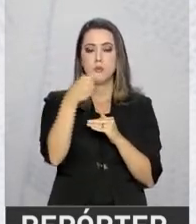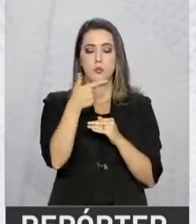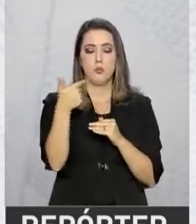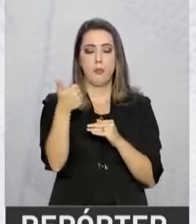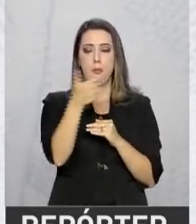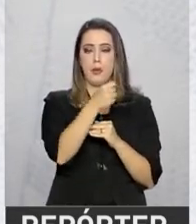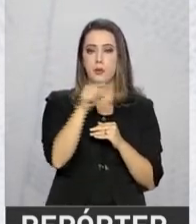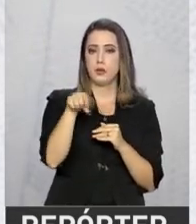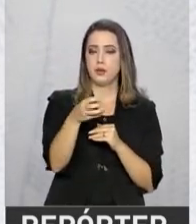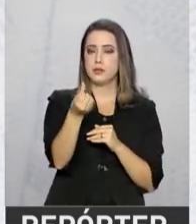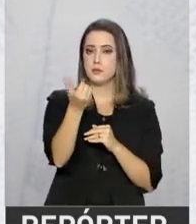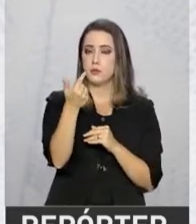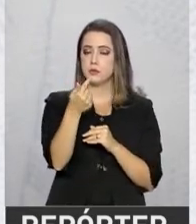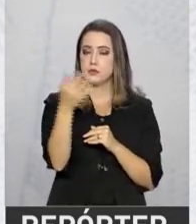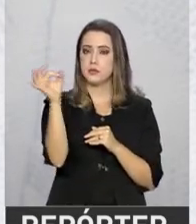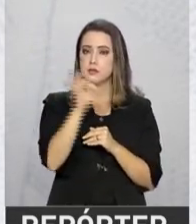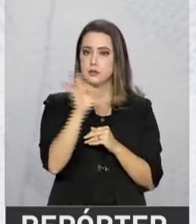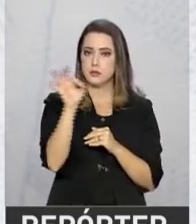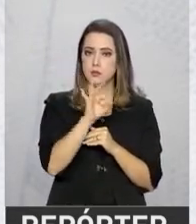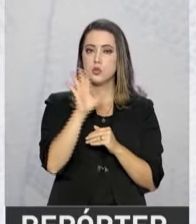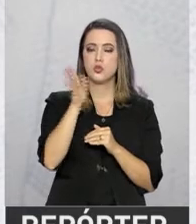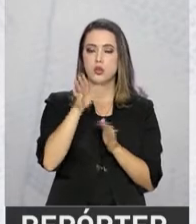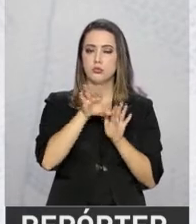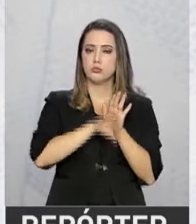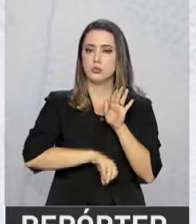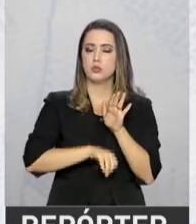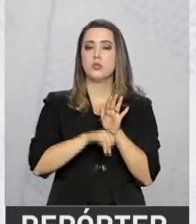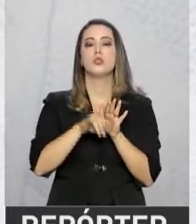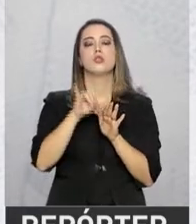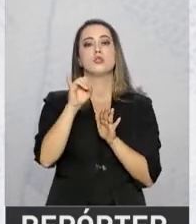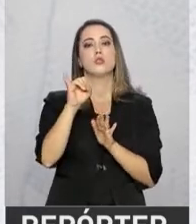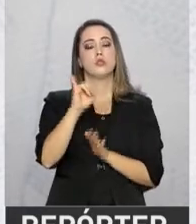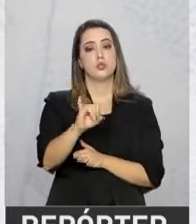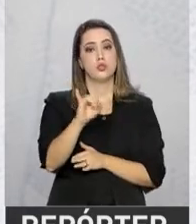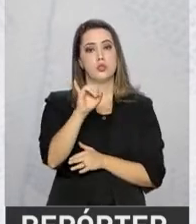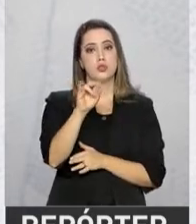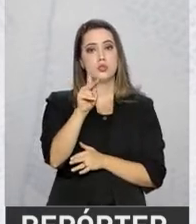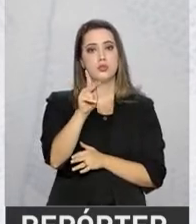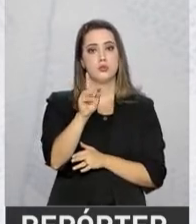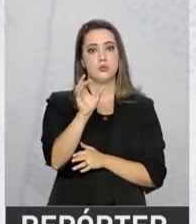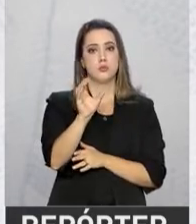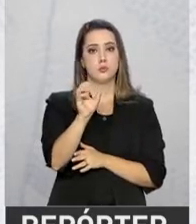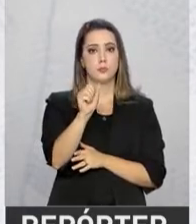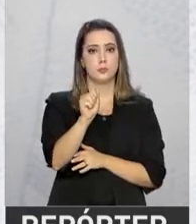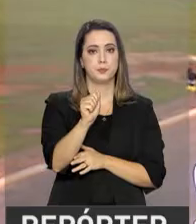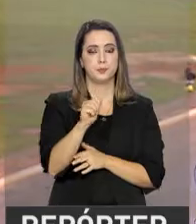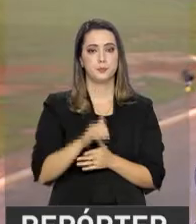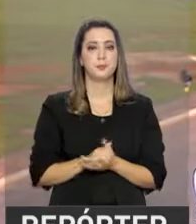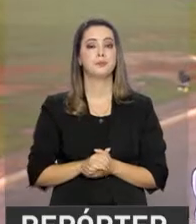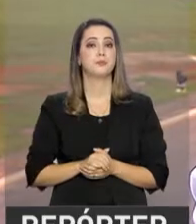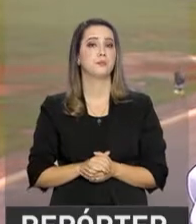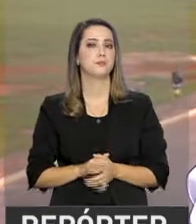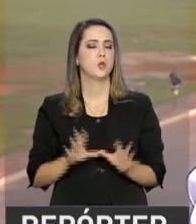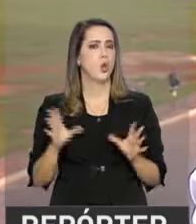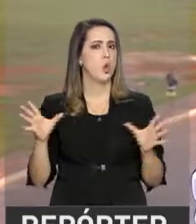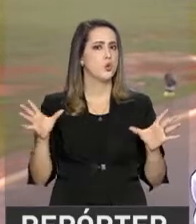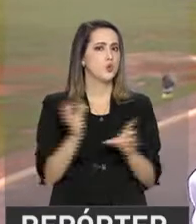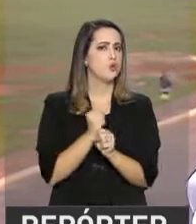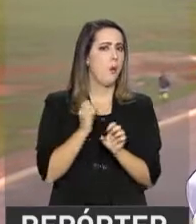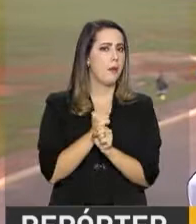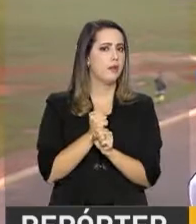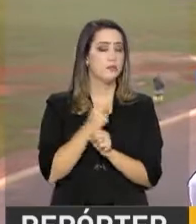10,67%, já descontada a inflação oficial pelo Índice Nacional de Preços ao Consumidor Amplo, o IPCA. Somados os valores